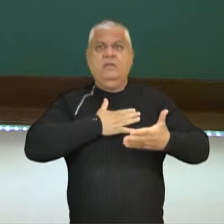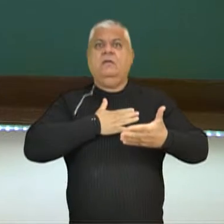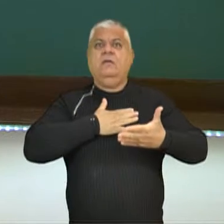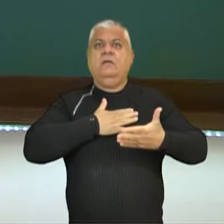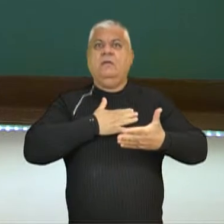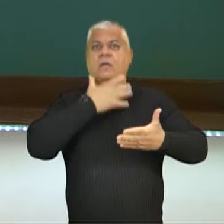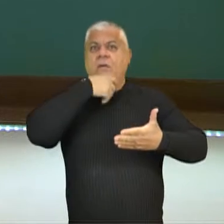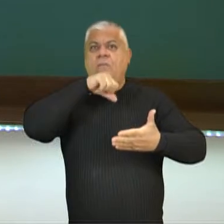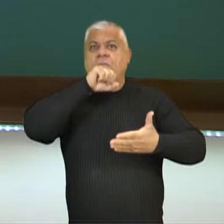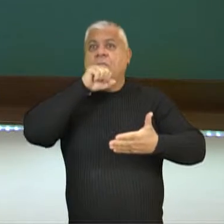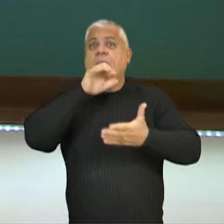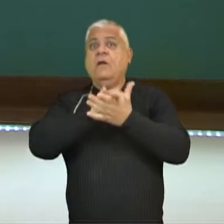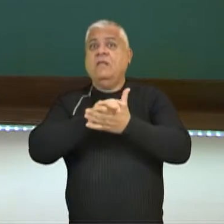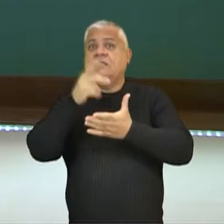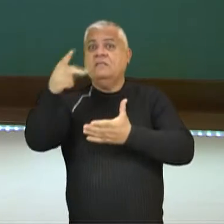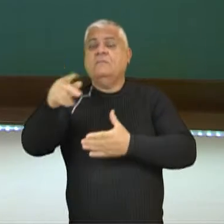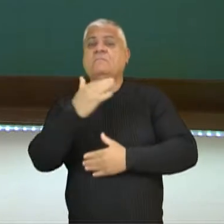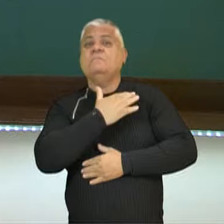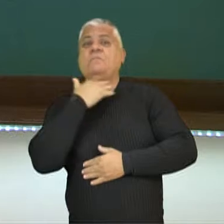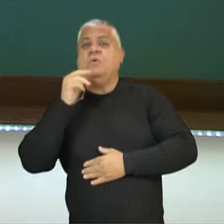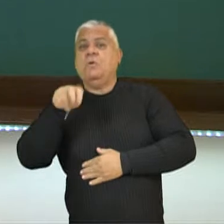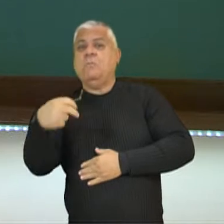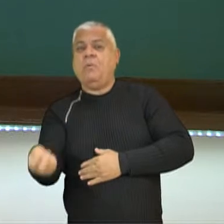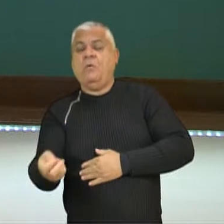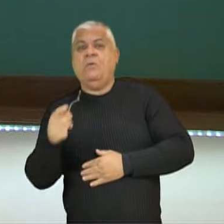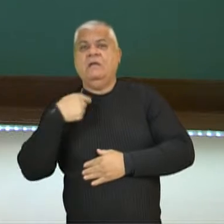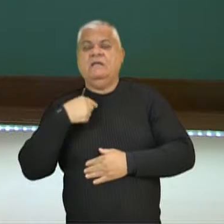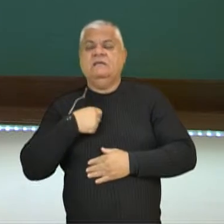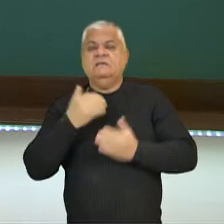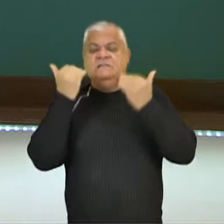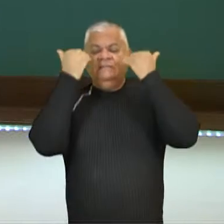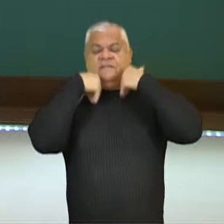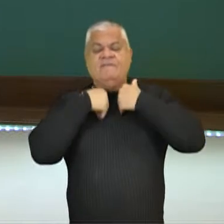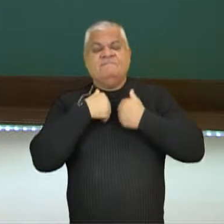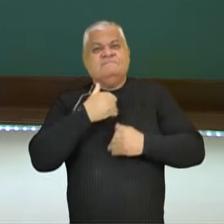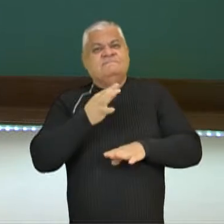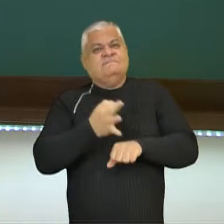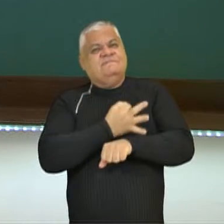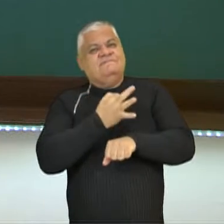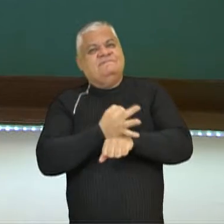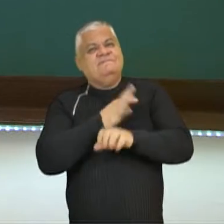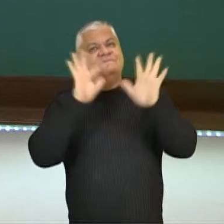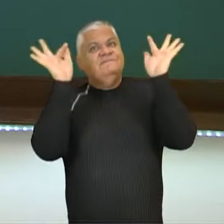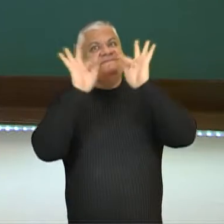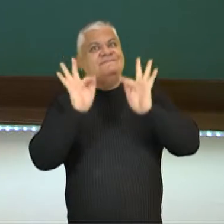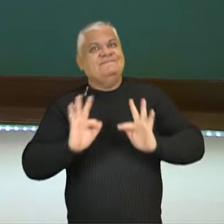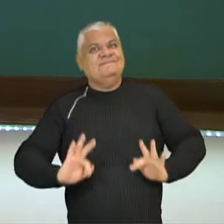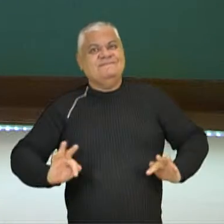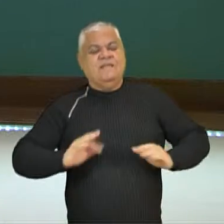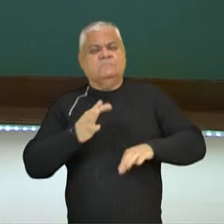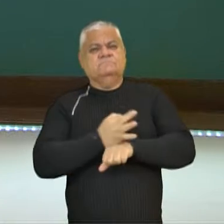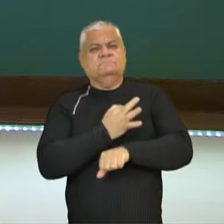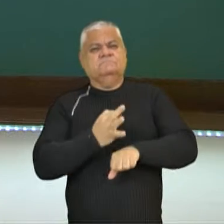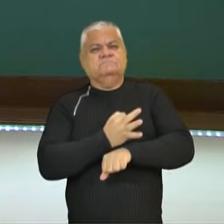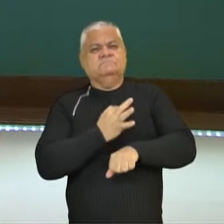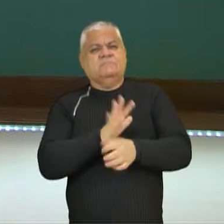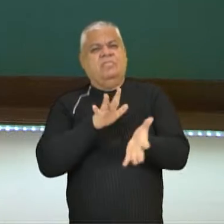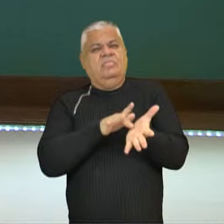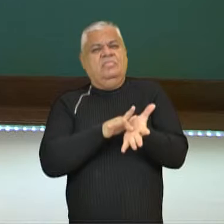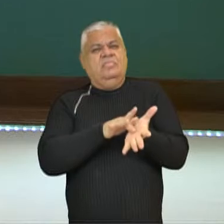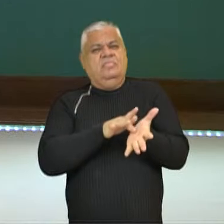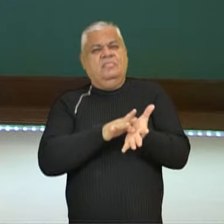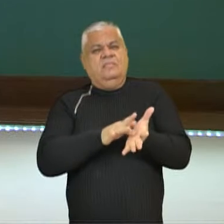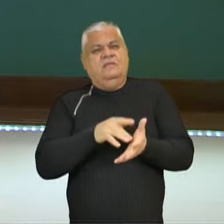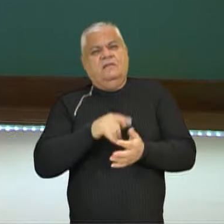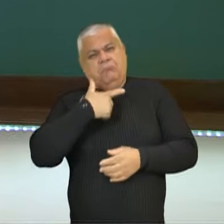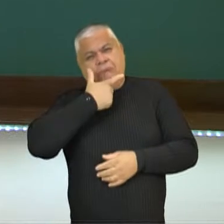acabou morrendo na guerra. Ela não conseguia esconder ali, lá no fundo, a alegria de estar viúva, porque seu marido era muito